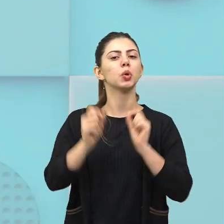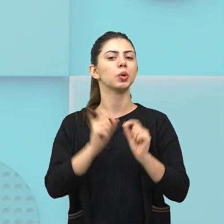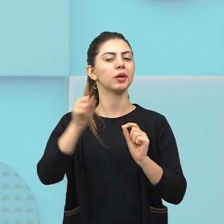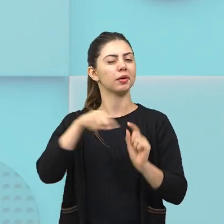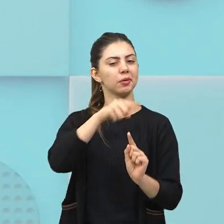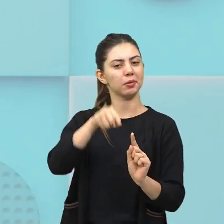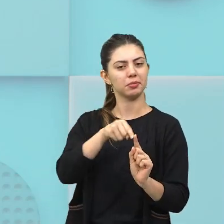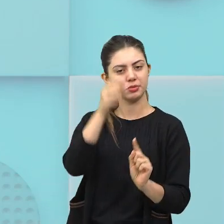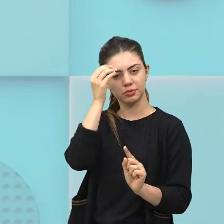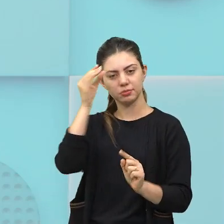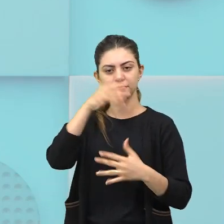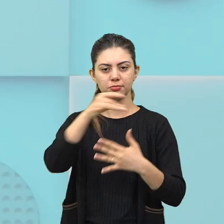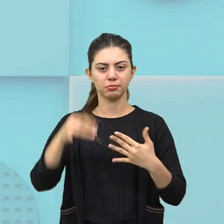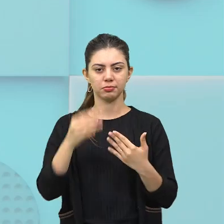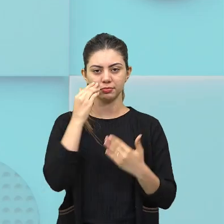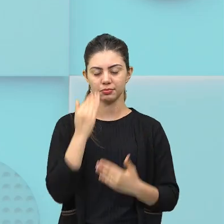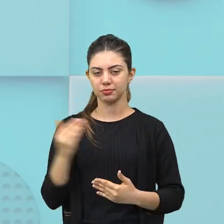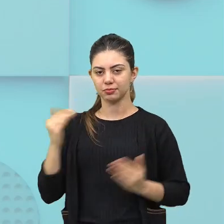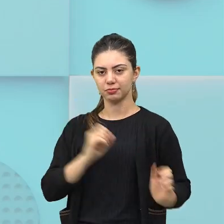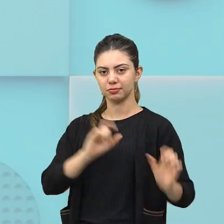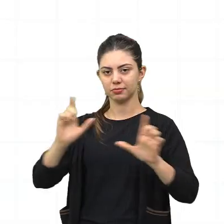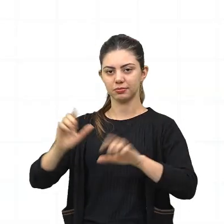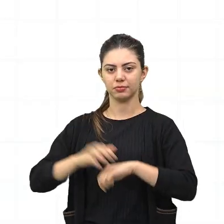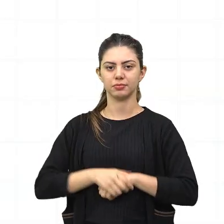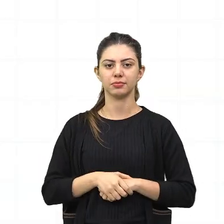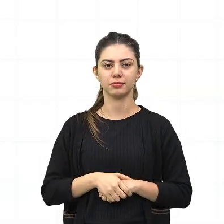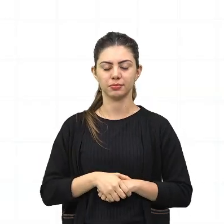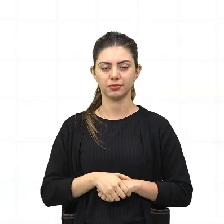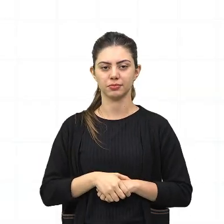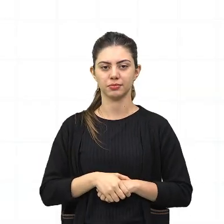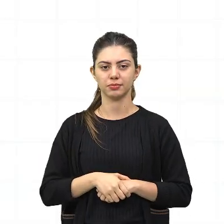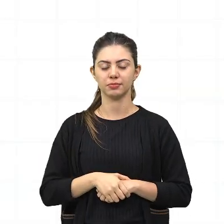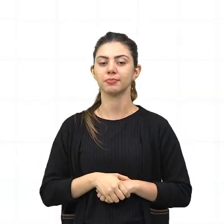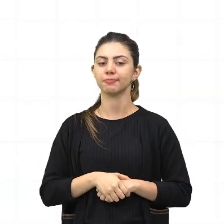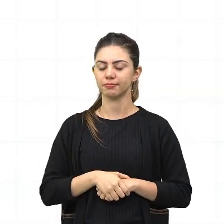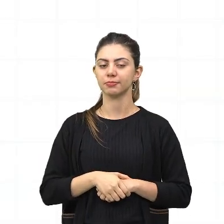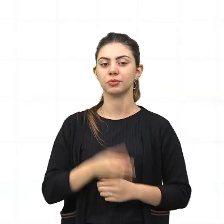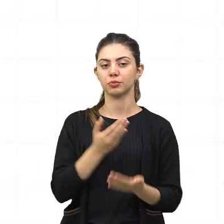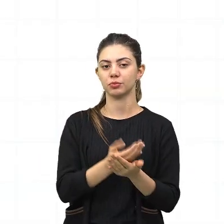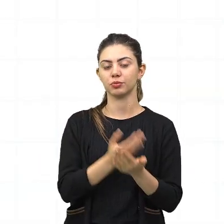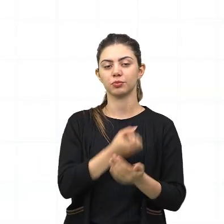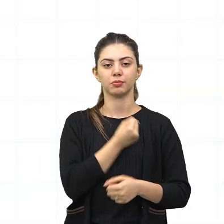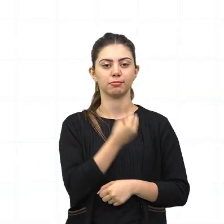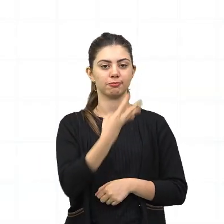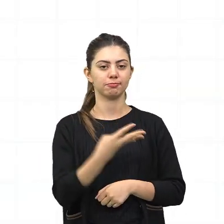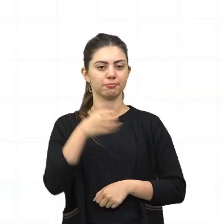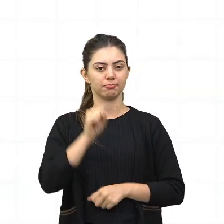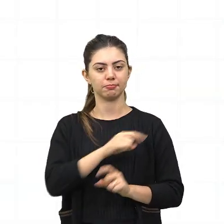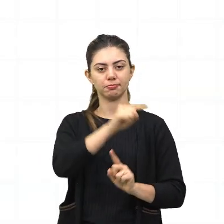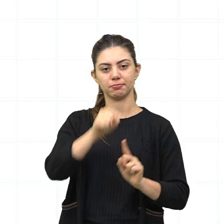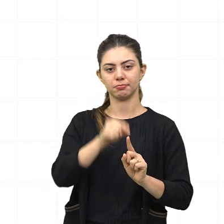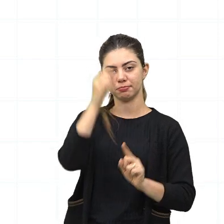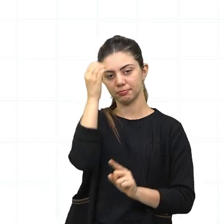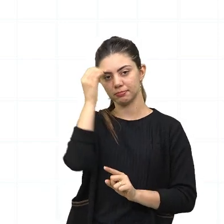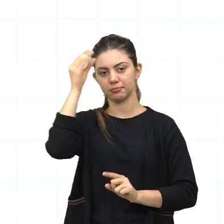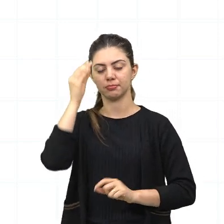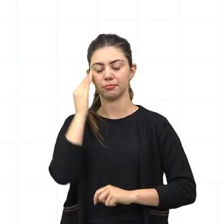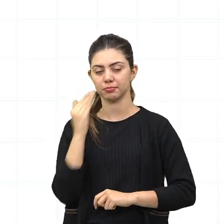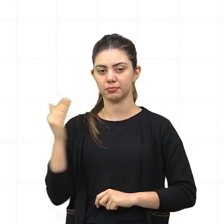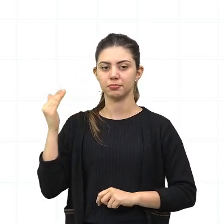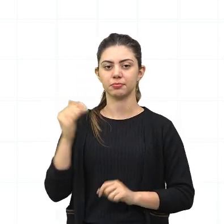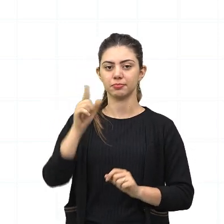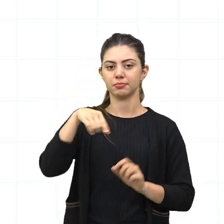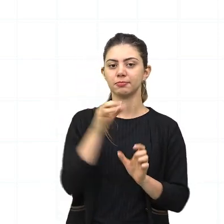de conhecimento e detalhamento que vai aparecer aí para vocês na tela. Estamos aí na aula 48 com o objeto